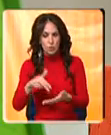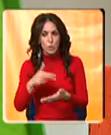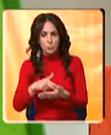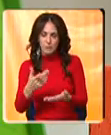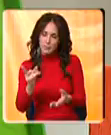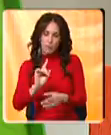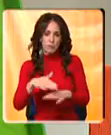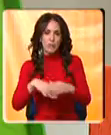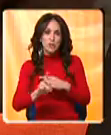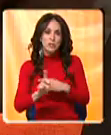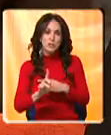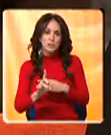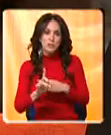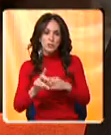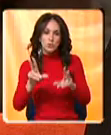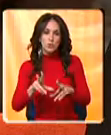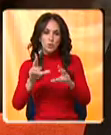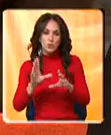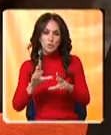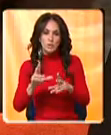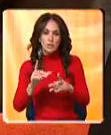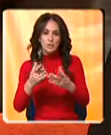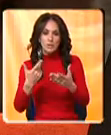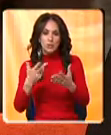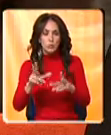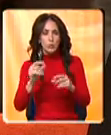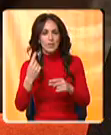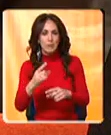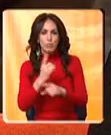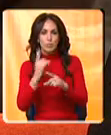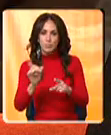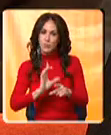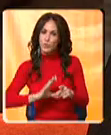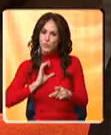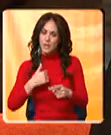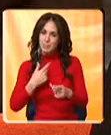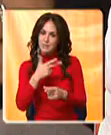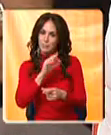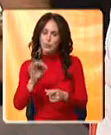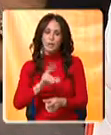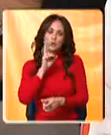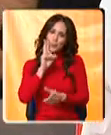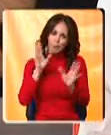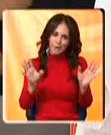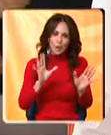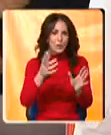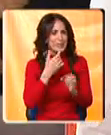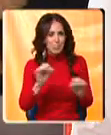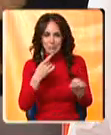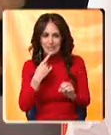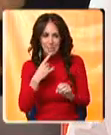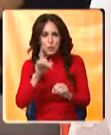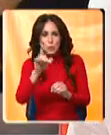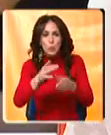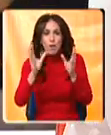fez. Nunca teve razões para não confiar em mim a 100%. Acreditem nisso. Mas, ó Fanny, o que ninguém entende é que a